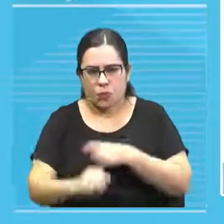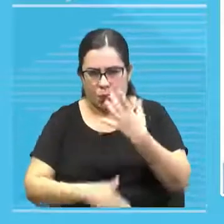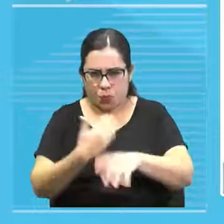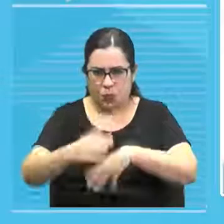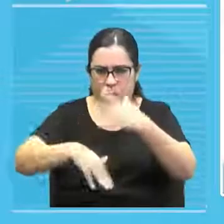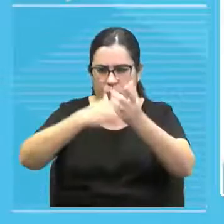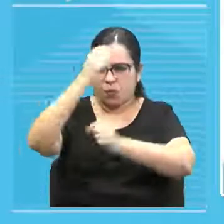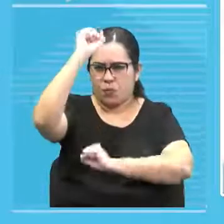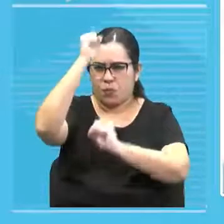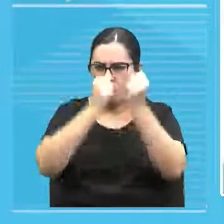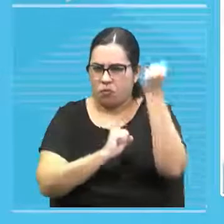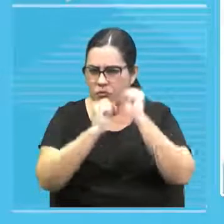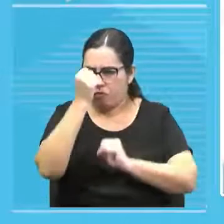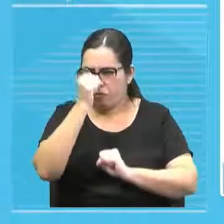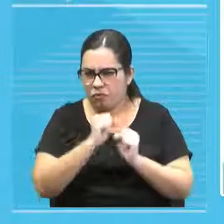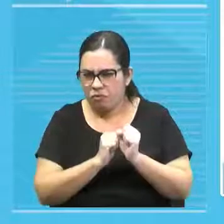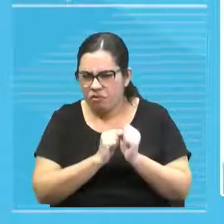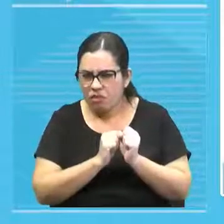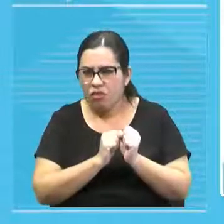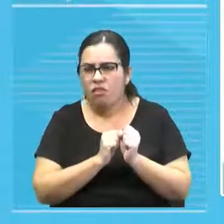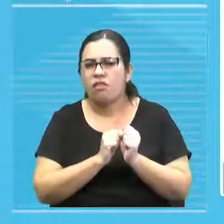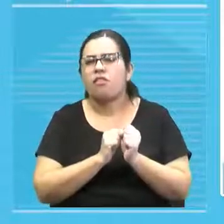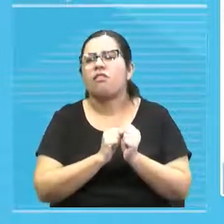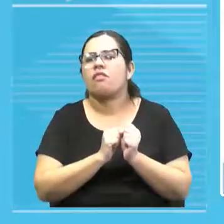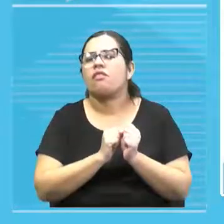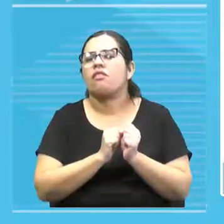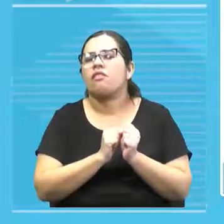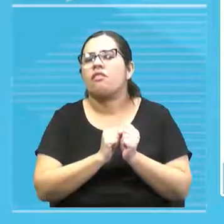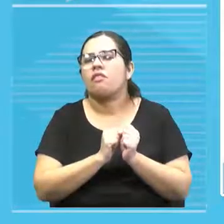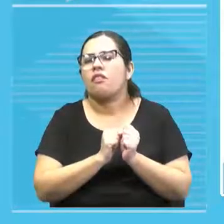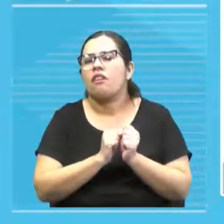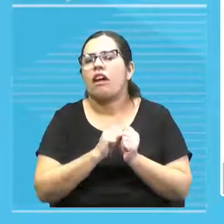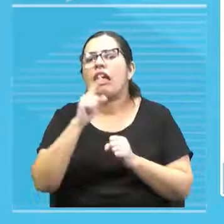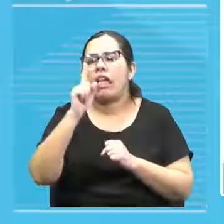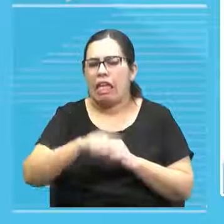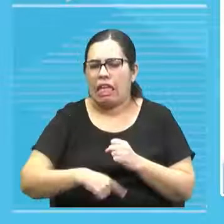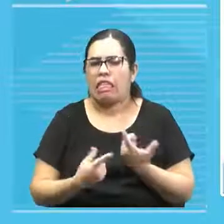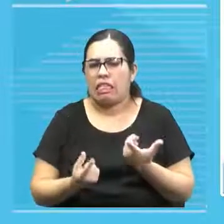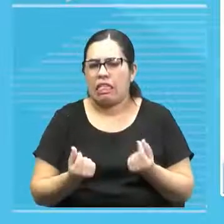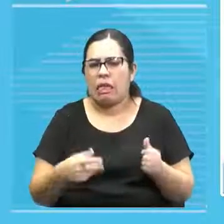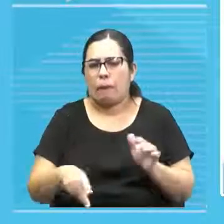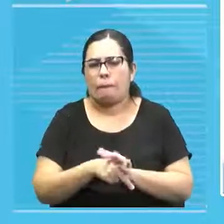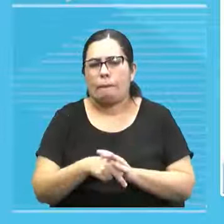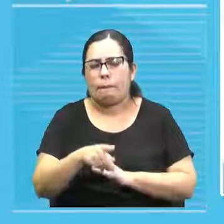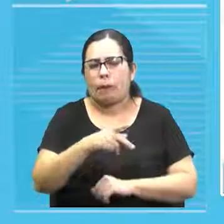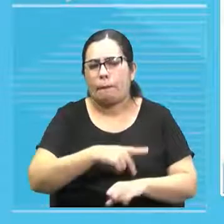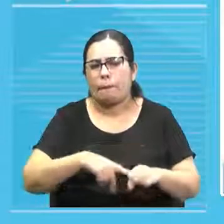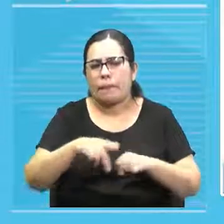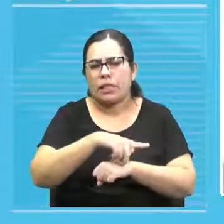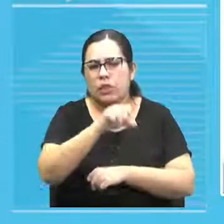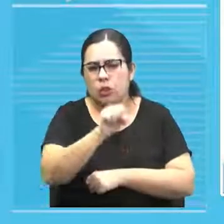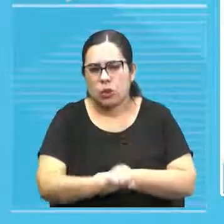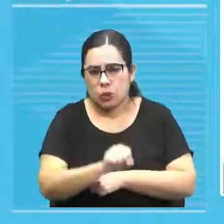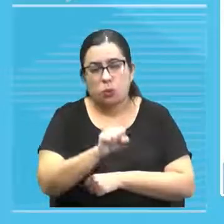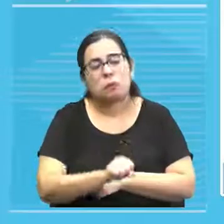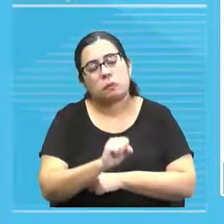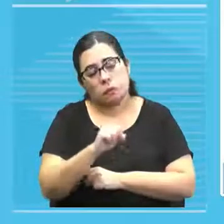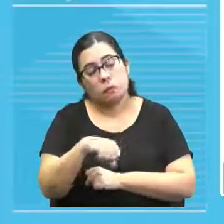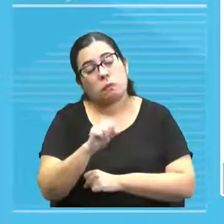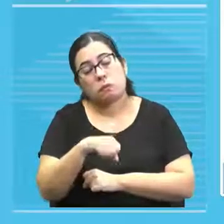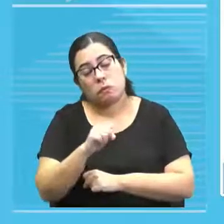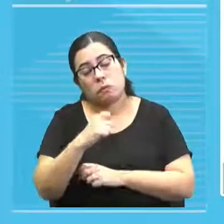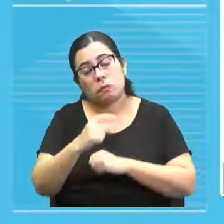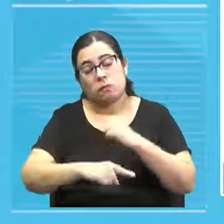a causou a concentração de renda nos países do sul de desenvolvimento industrial sim a